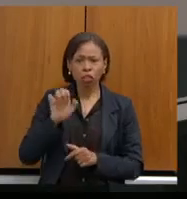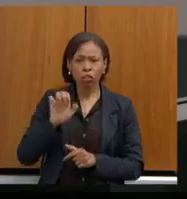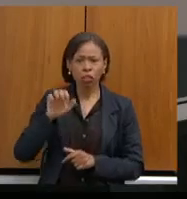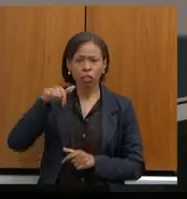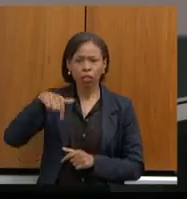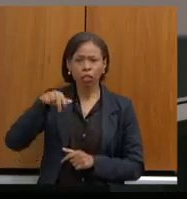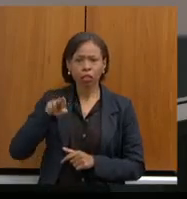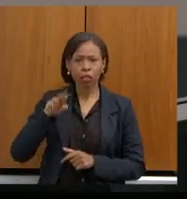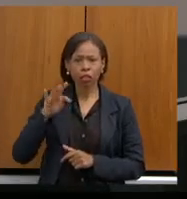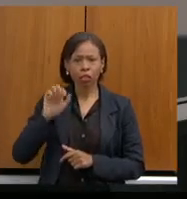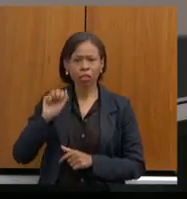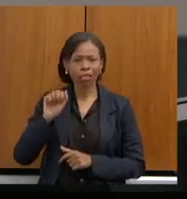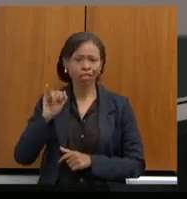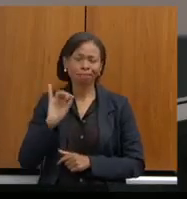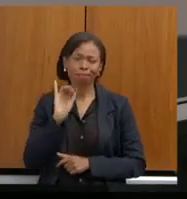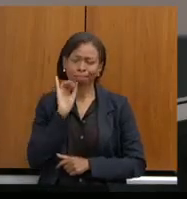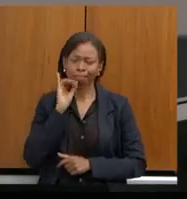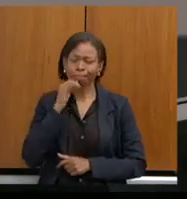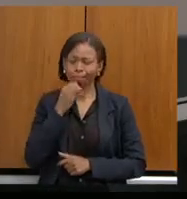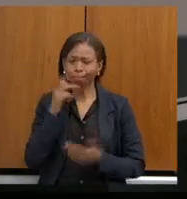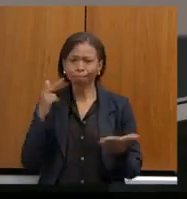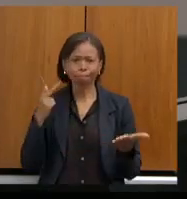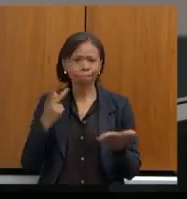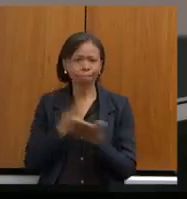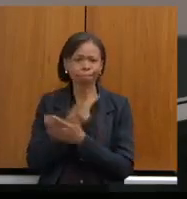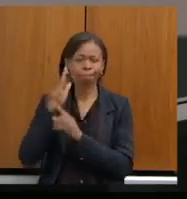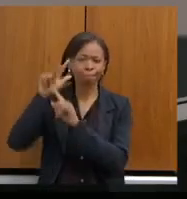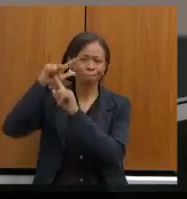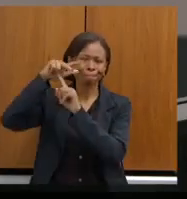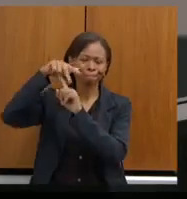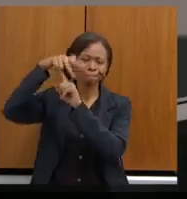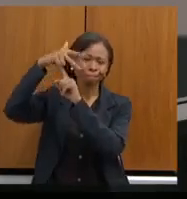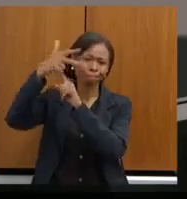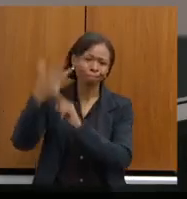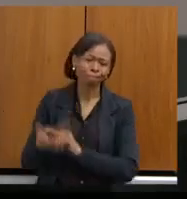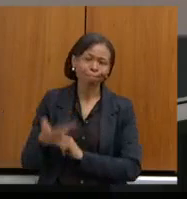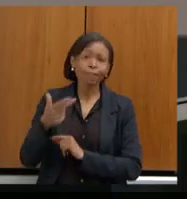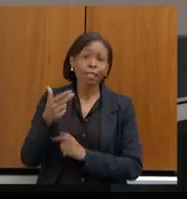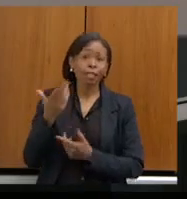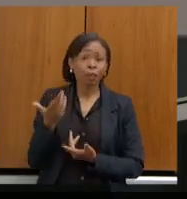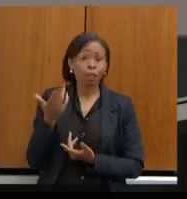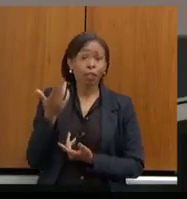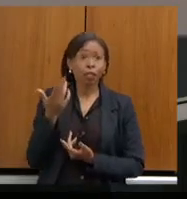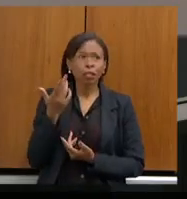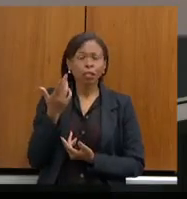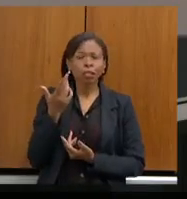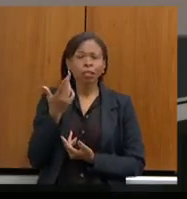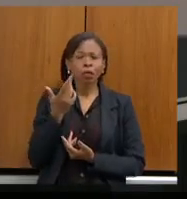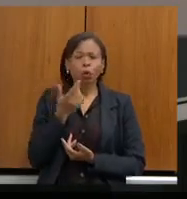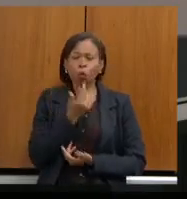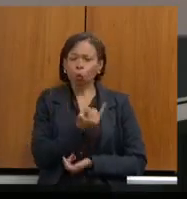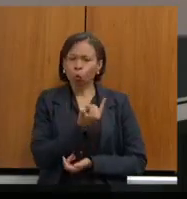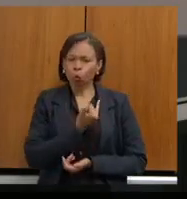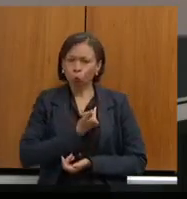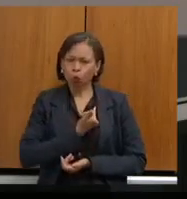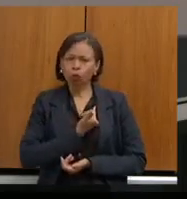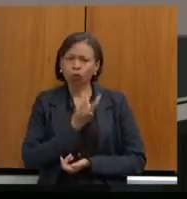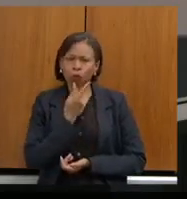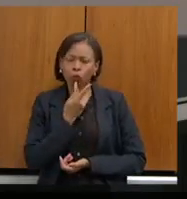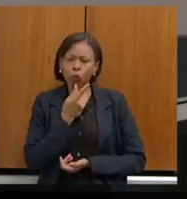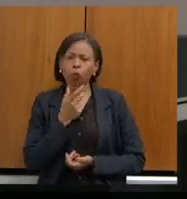também Infelizmente foi ali Dr Joaquim me falou que a nossa viatura da polícia civil